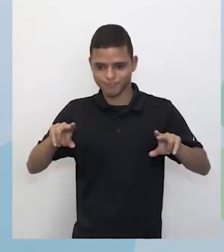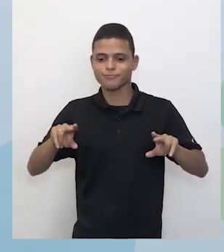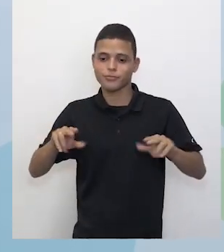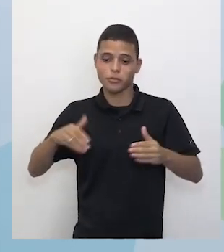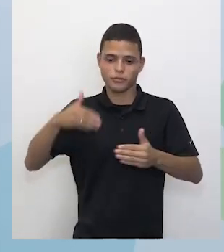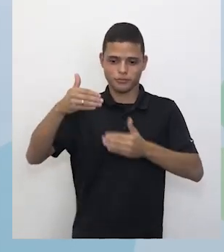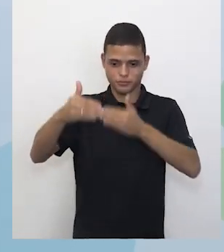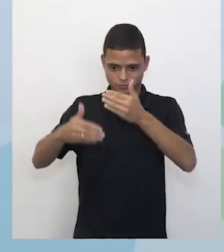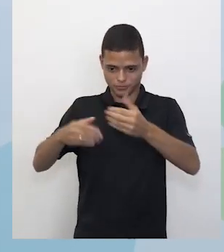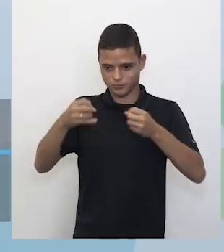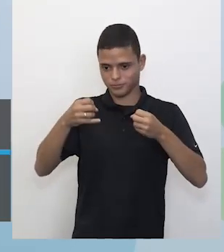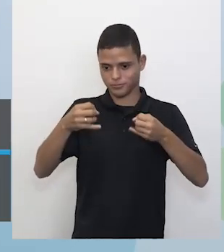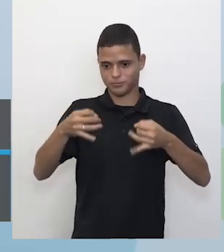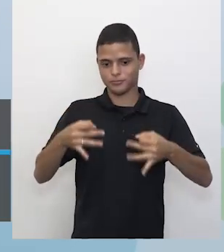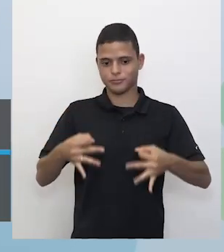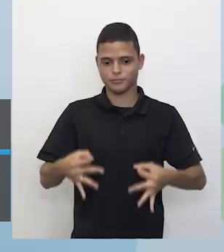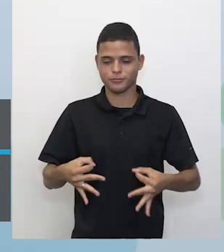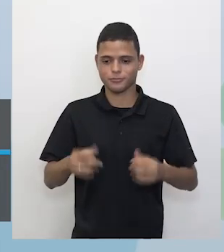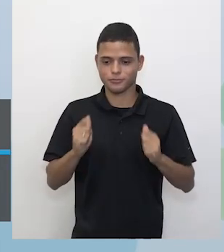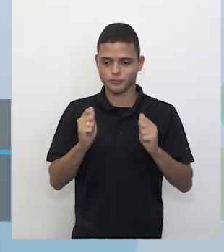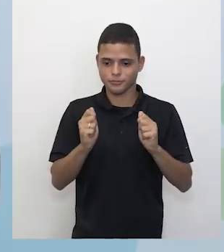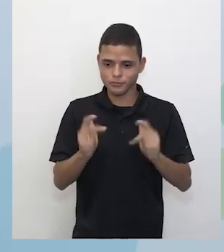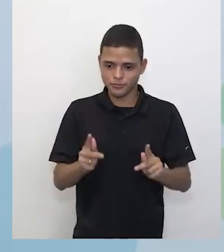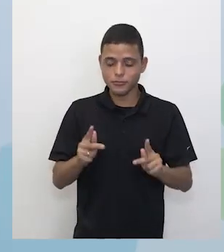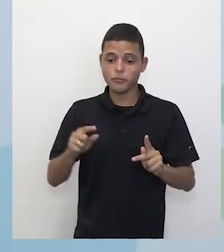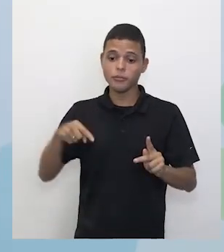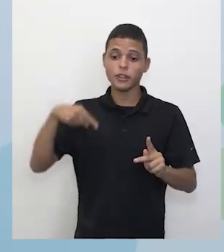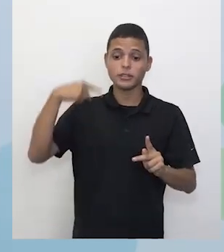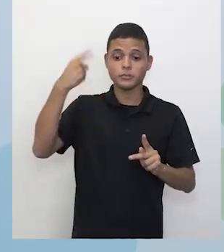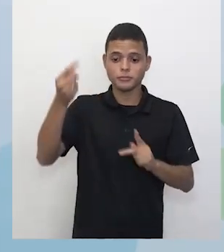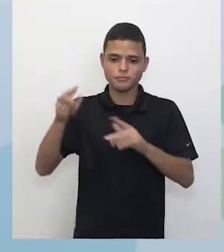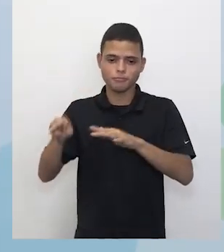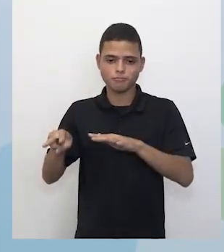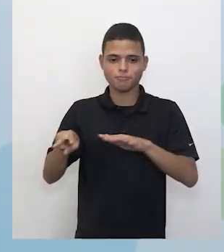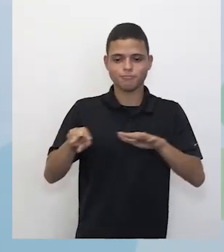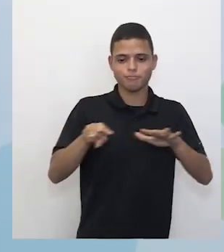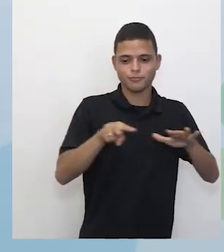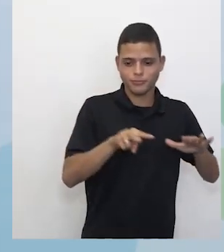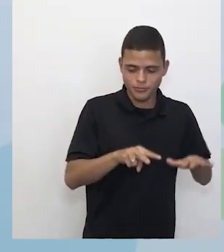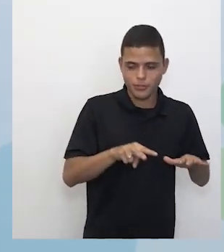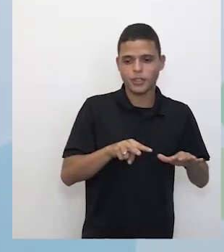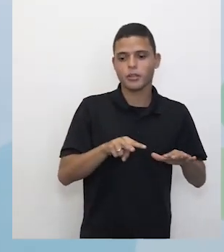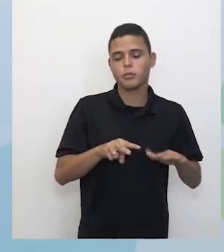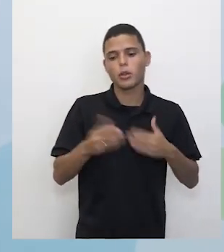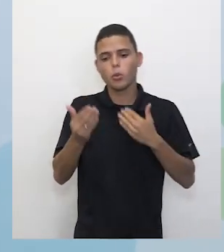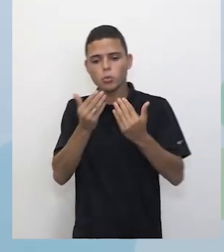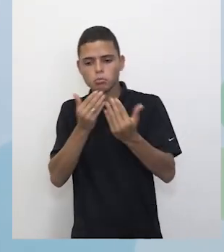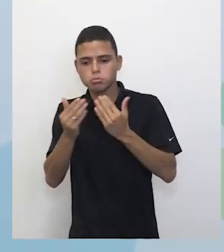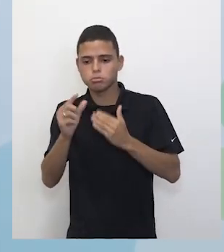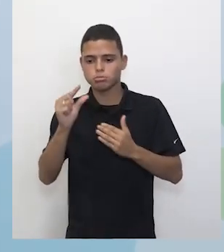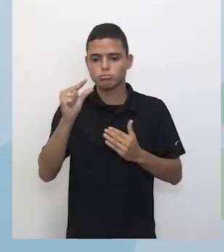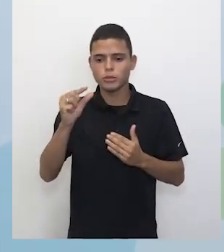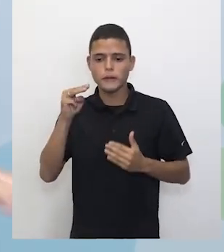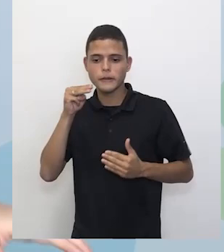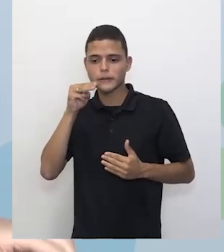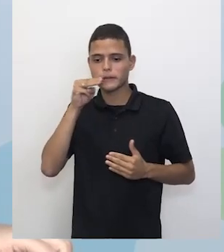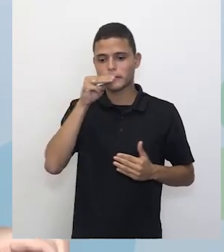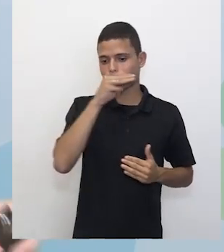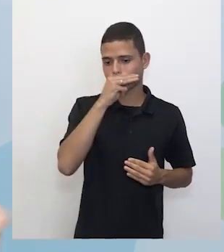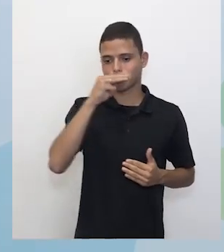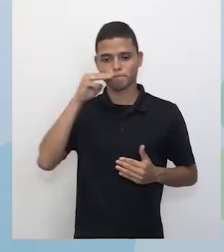que vem a gente vai tratar um pouquinho a concepção marxiana, né, de Karl Marx a respeito do Estado e das leis.